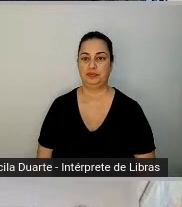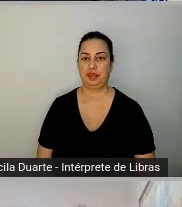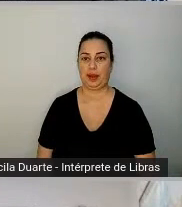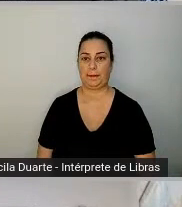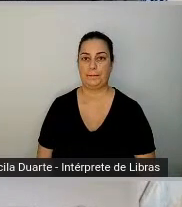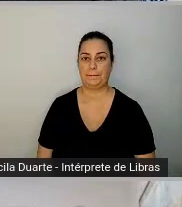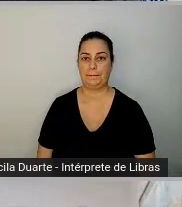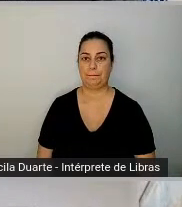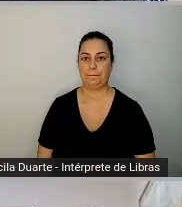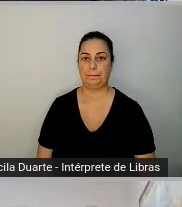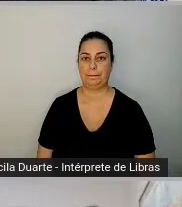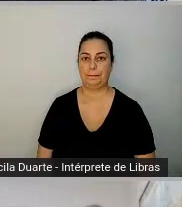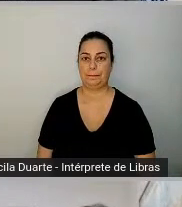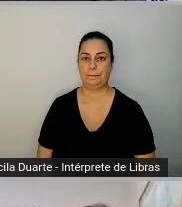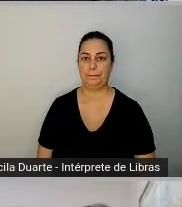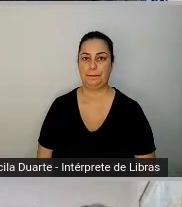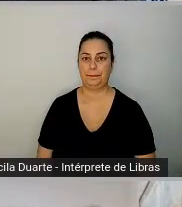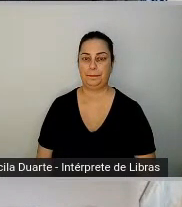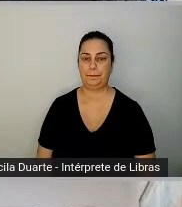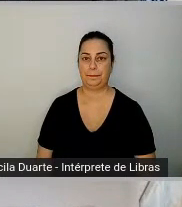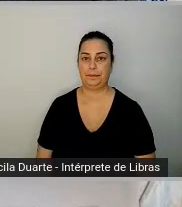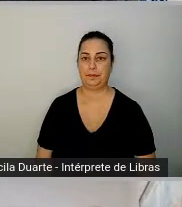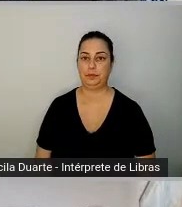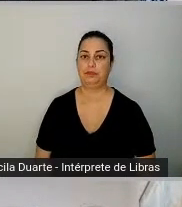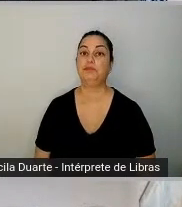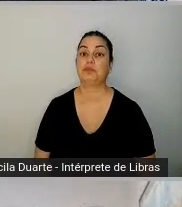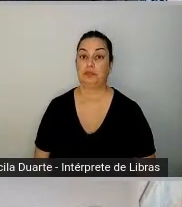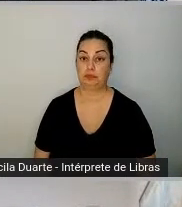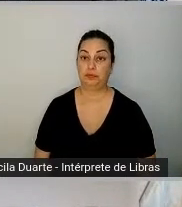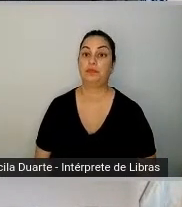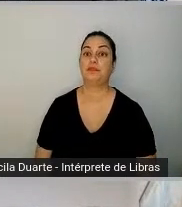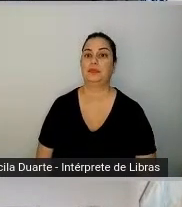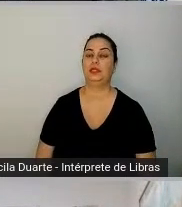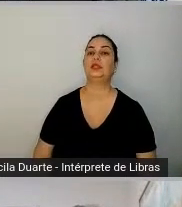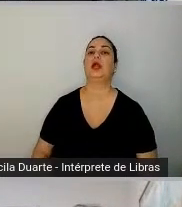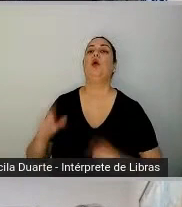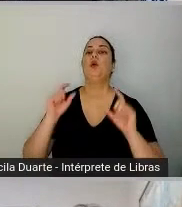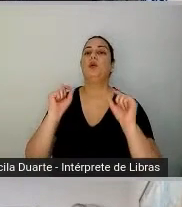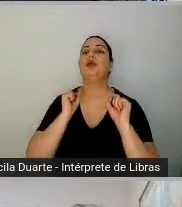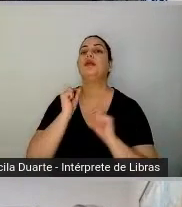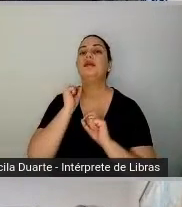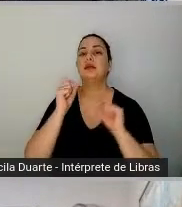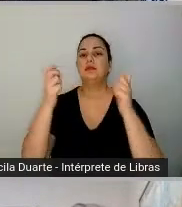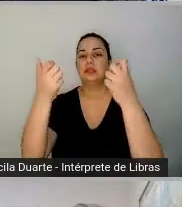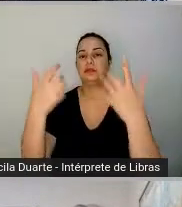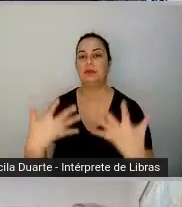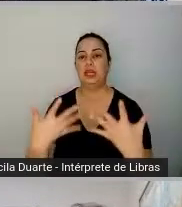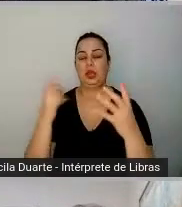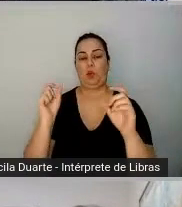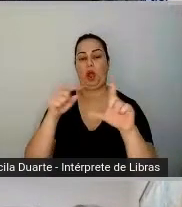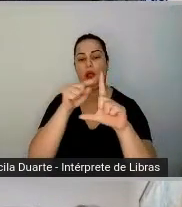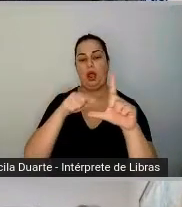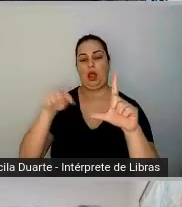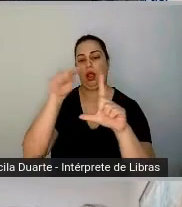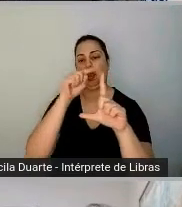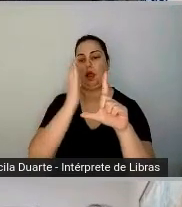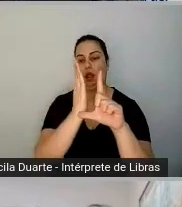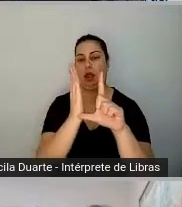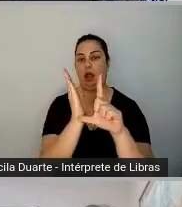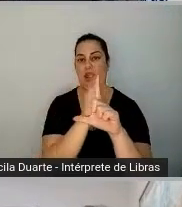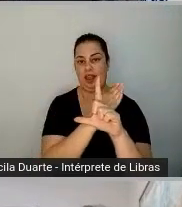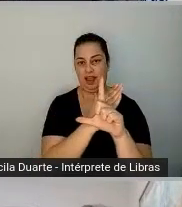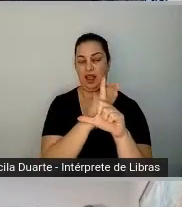eles dizem que toda aquela parte amarela do gráfico é só rolagem, é só refinanciamento,